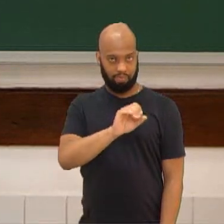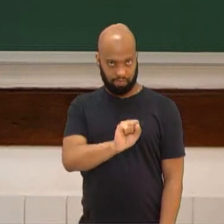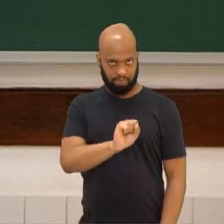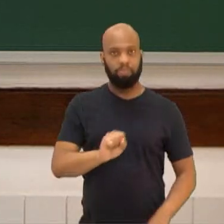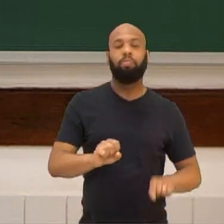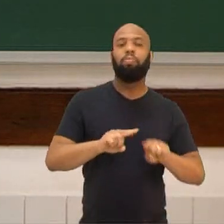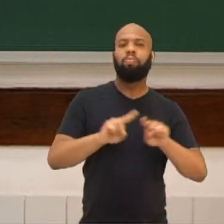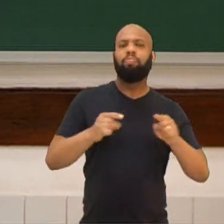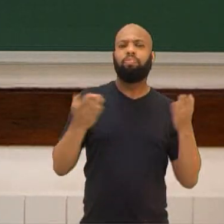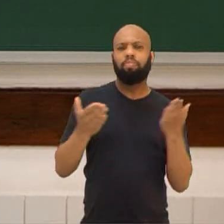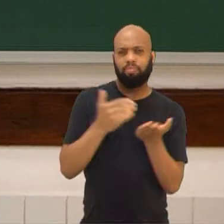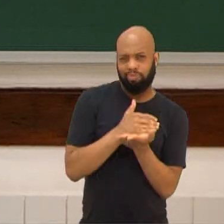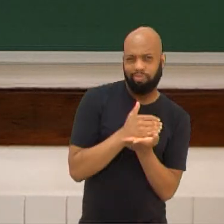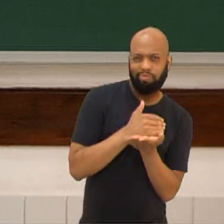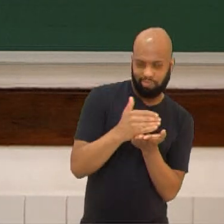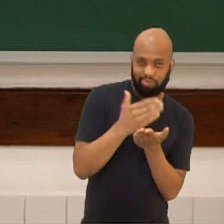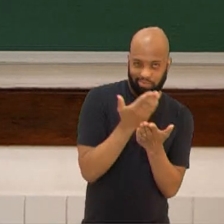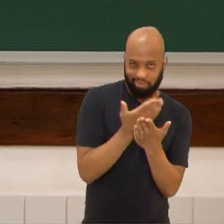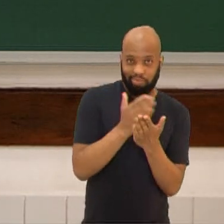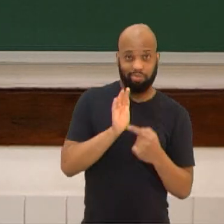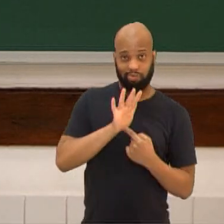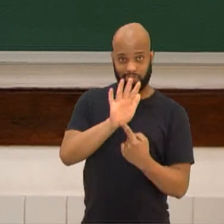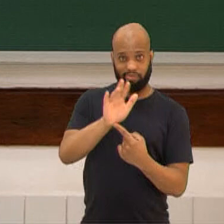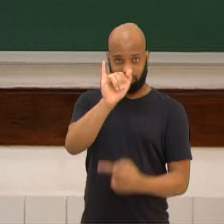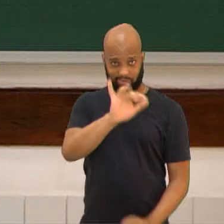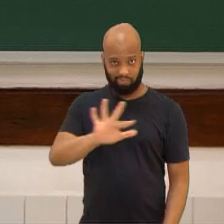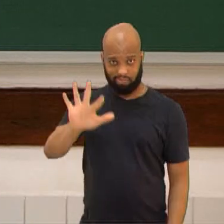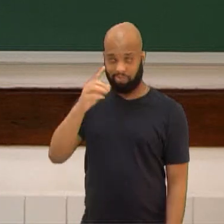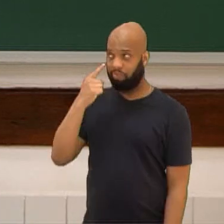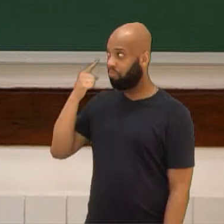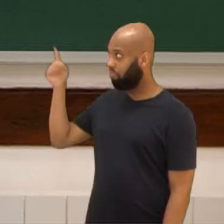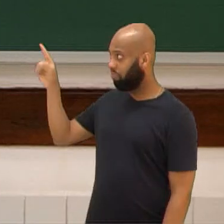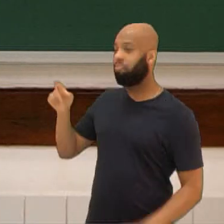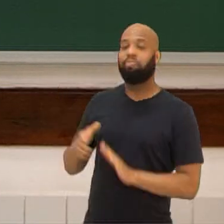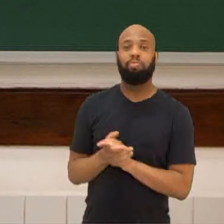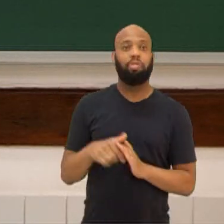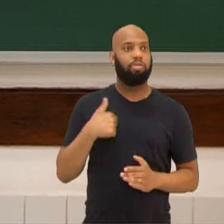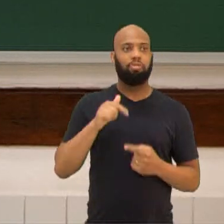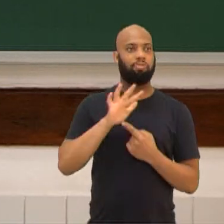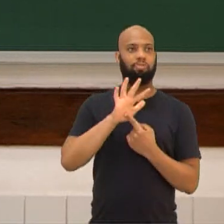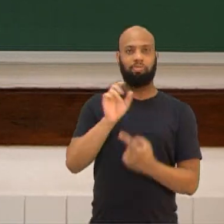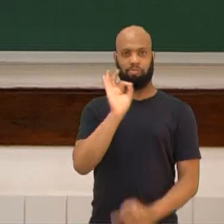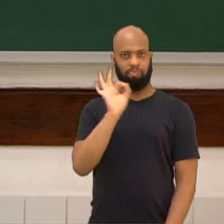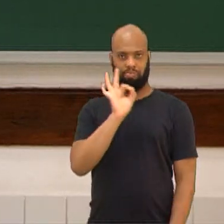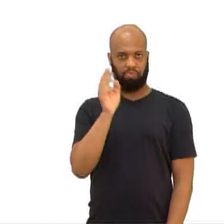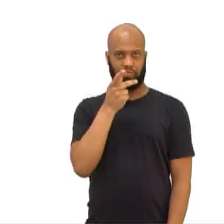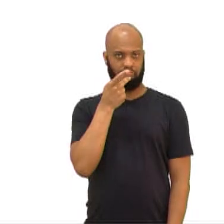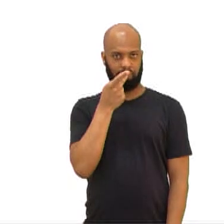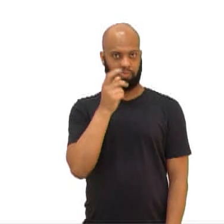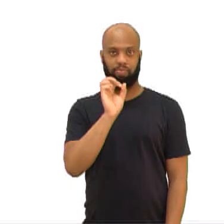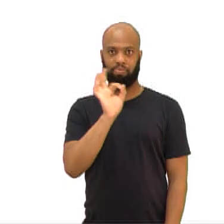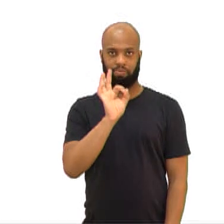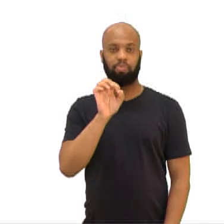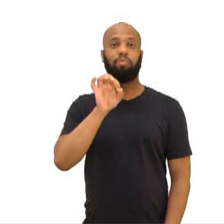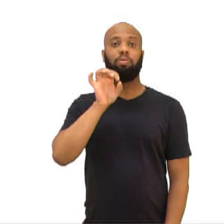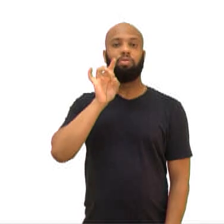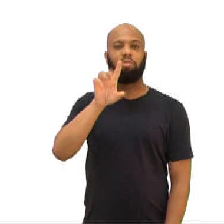Eu quero começar essa aula mostrando uma imagem para vocês. Não vou falar nada sobre ela agora, quero que vocês observem.